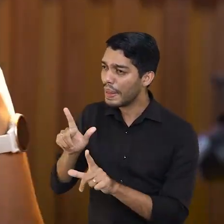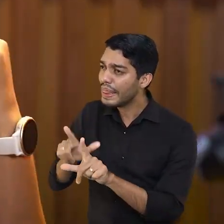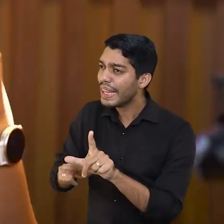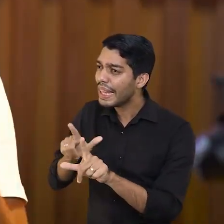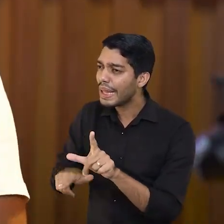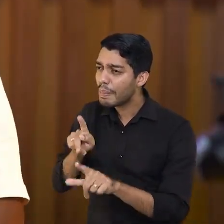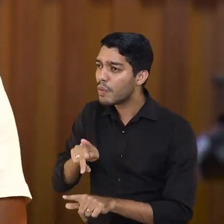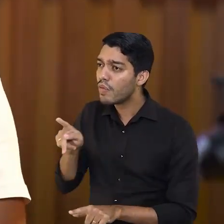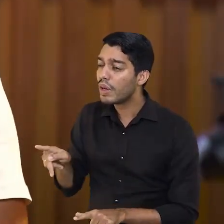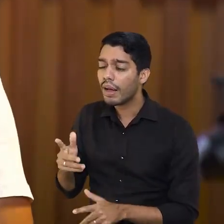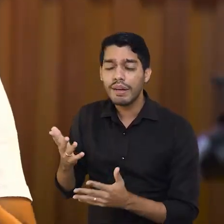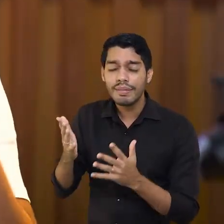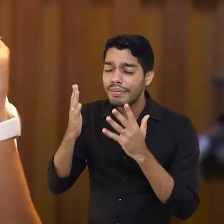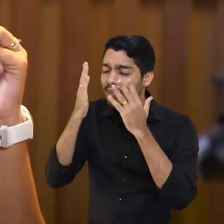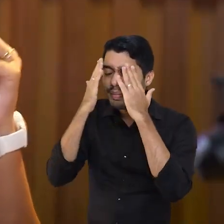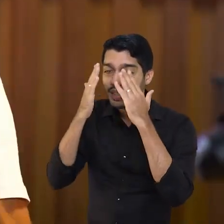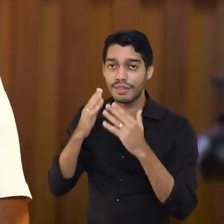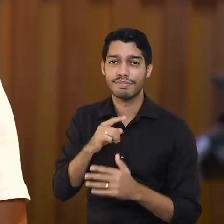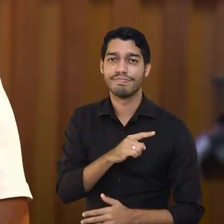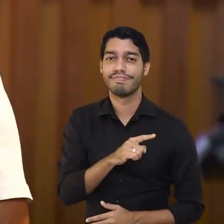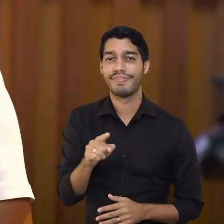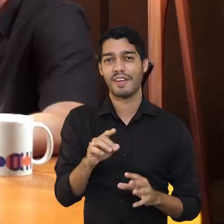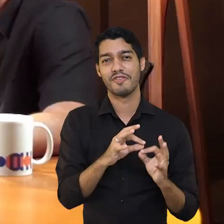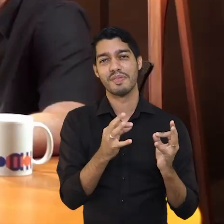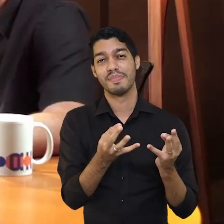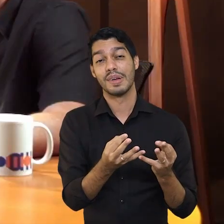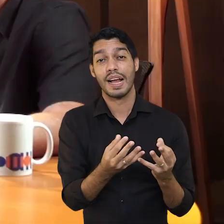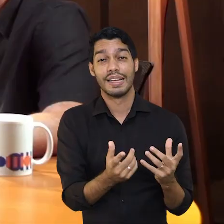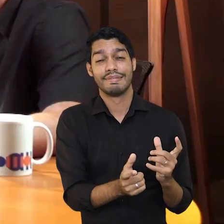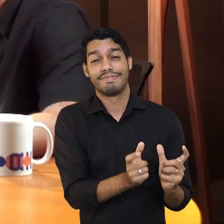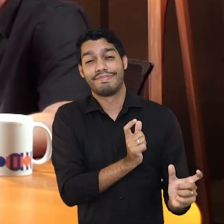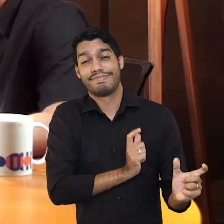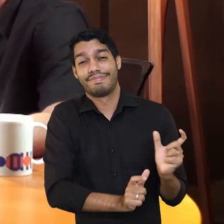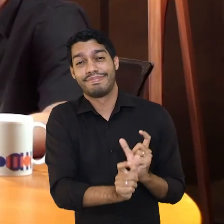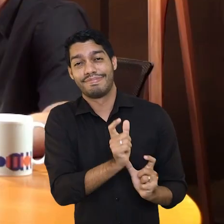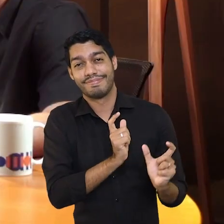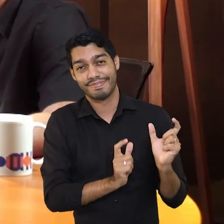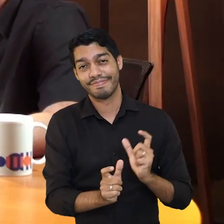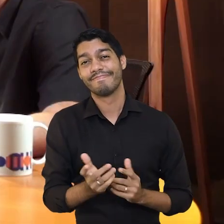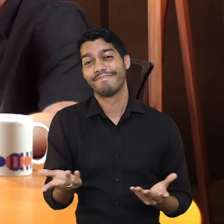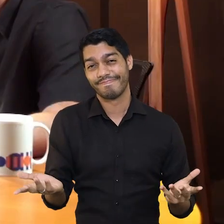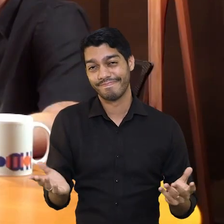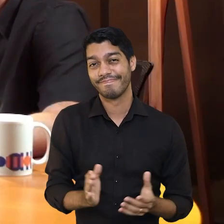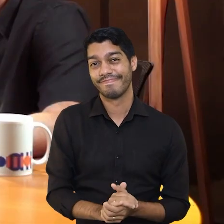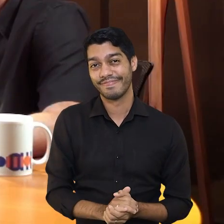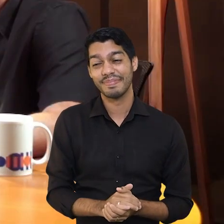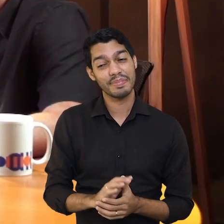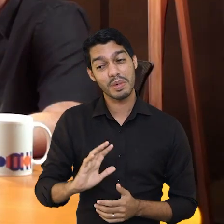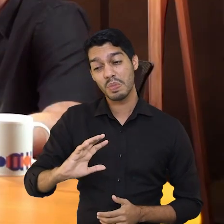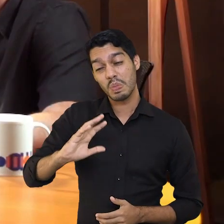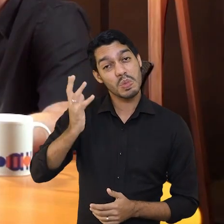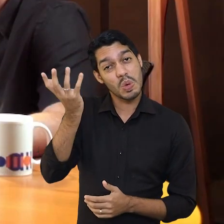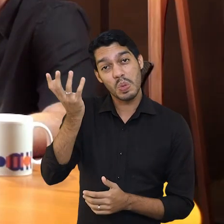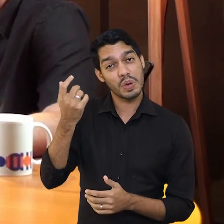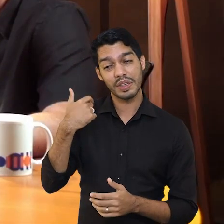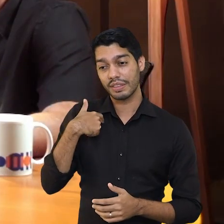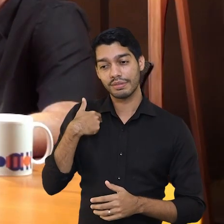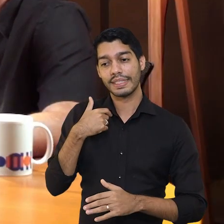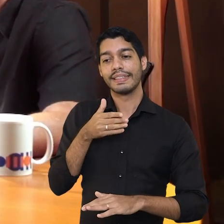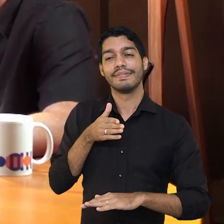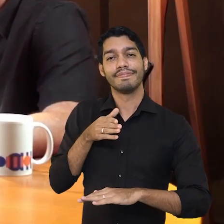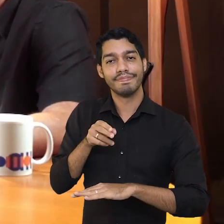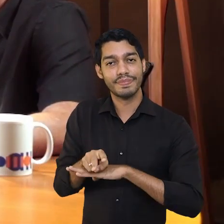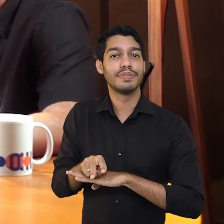letras, quero ser professora, não sei onde isso vai dar. E aí foi um pouco nesse caminho que eu entrei para a